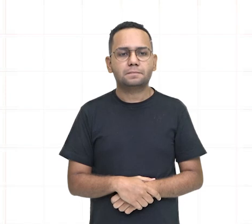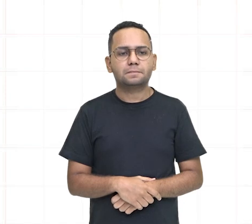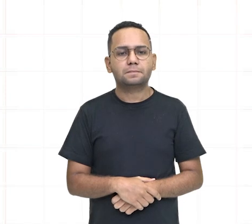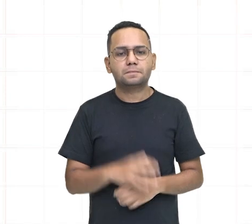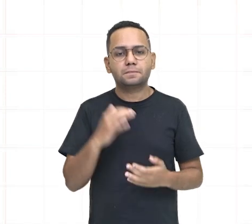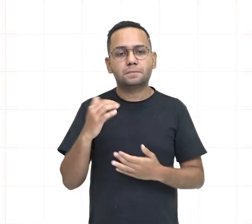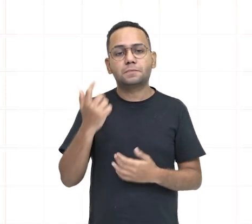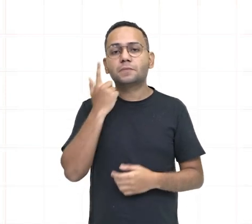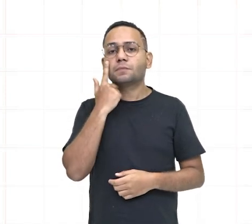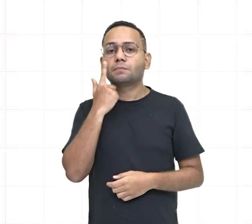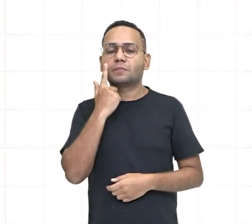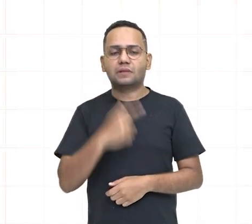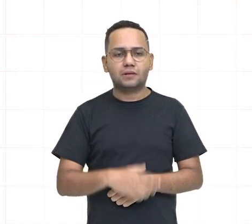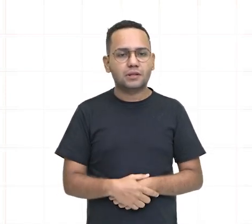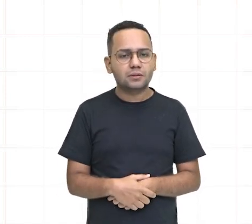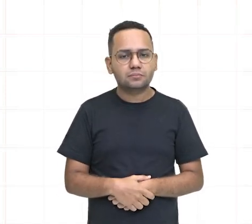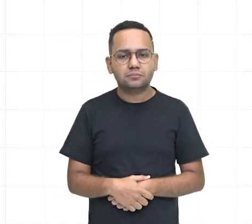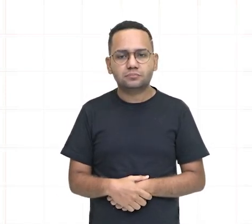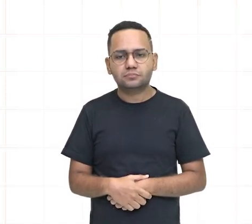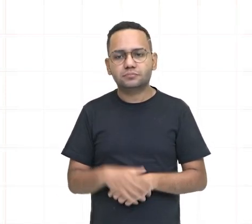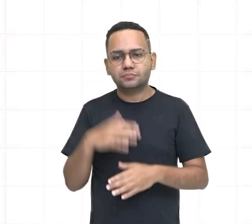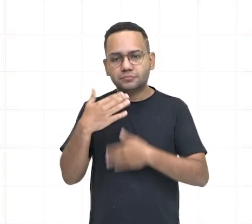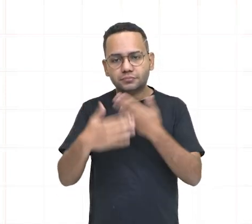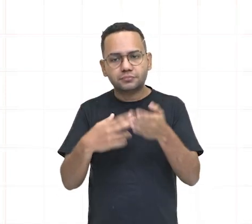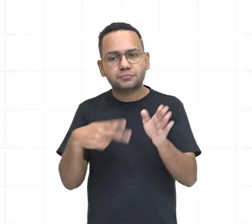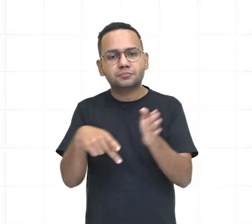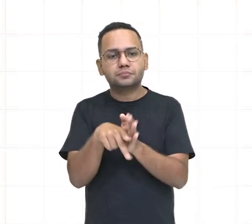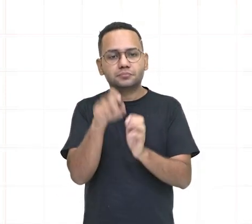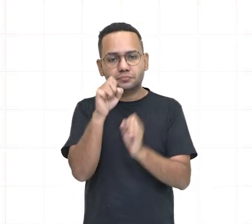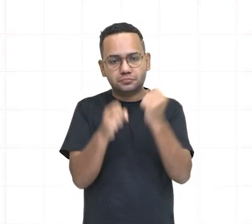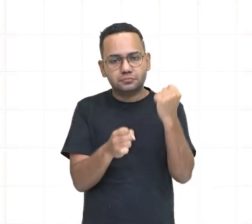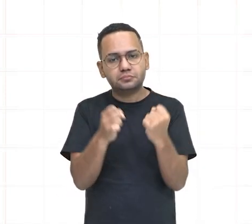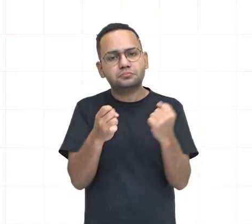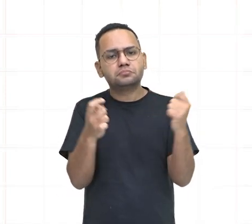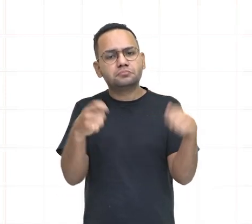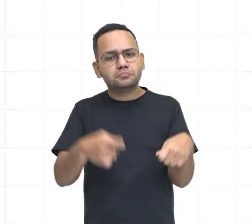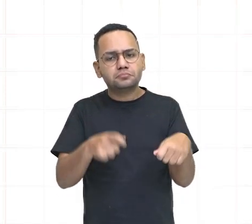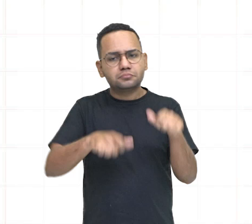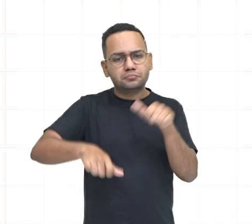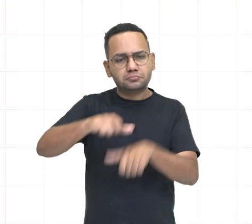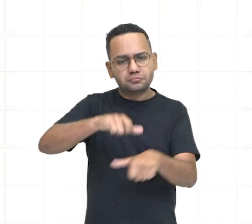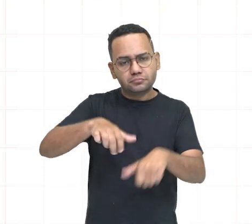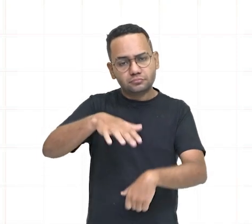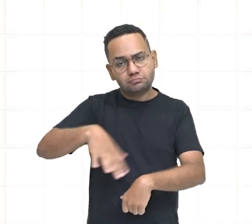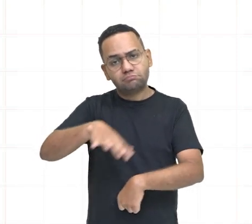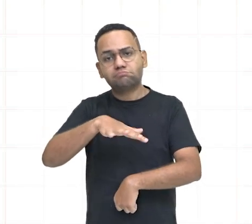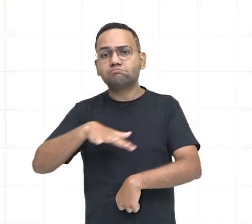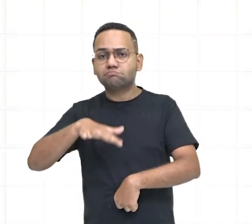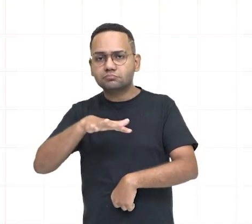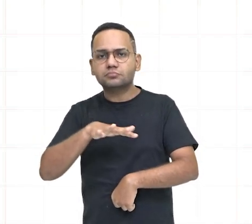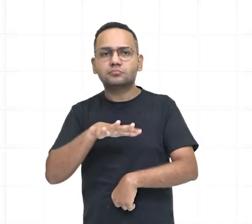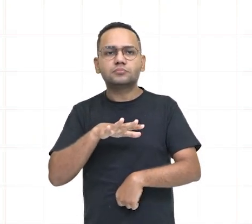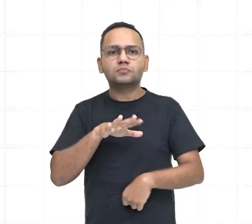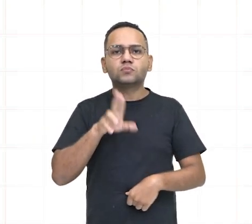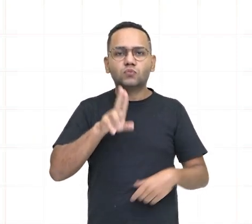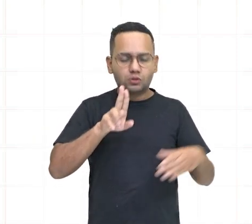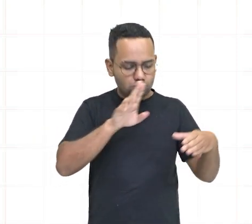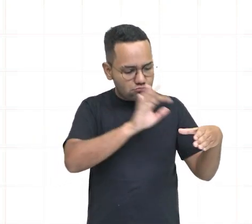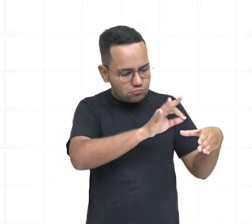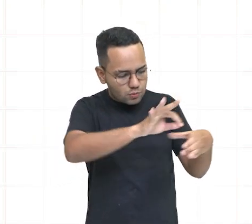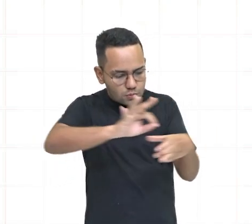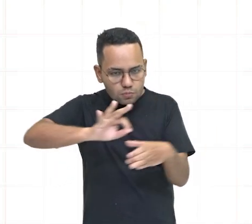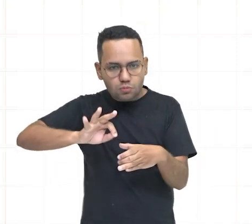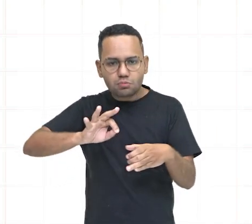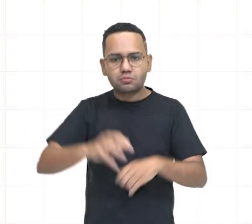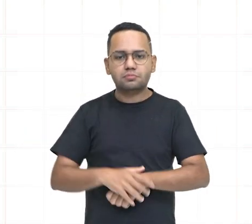algumas características. O desenvolvimento da atividade industrial possibilitou transformações nas técnicas agrícolas com